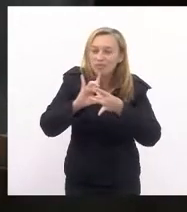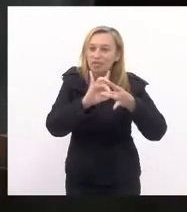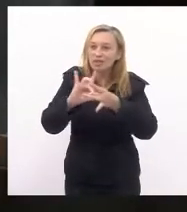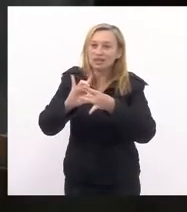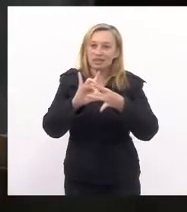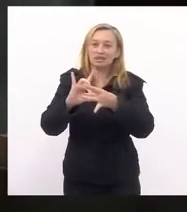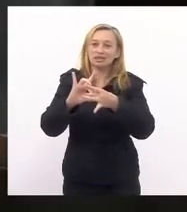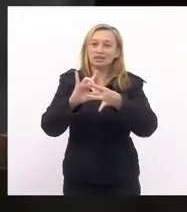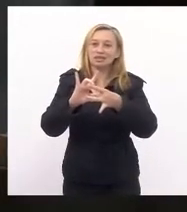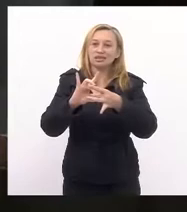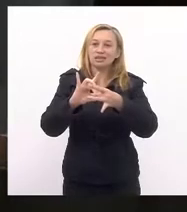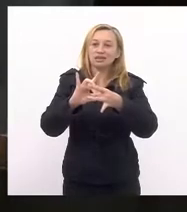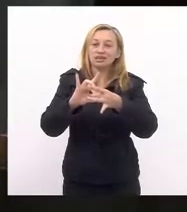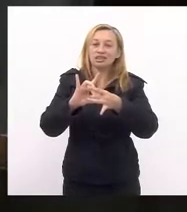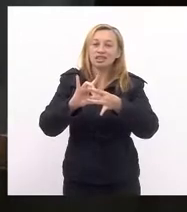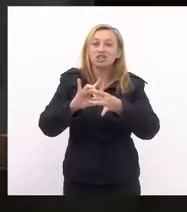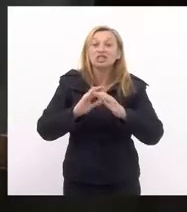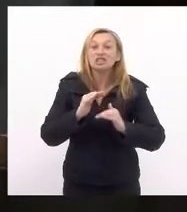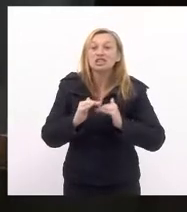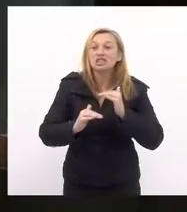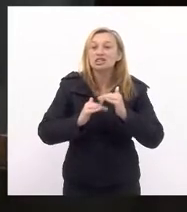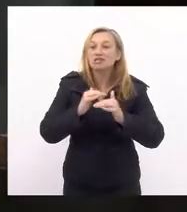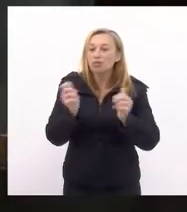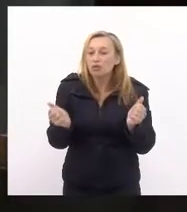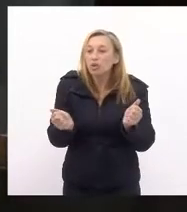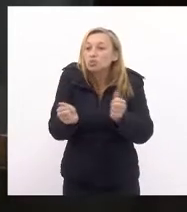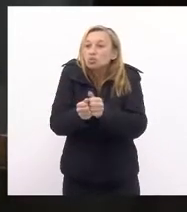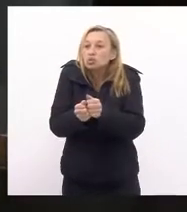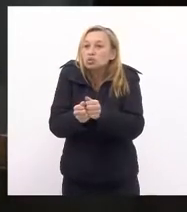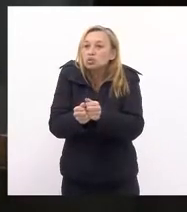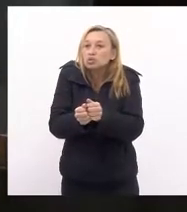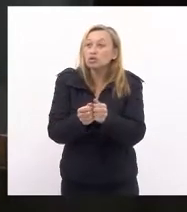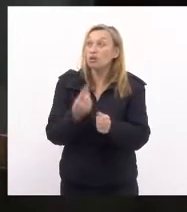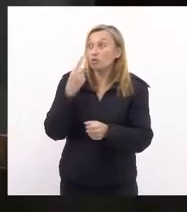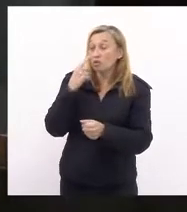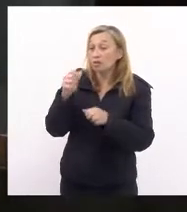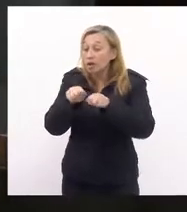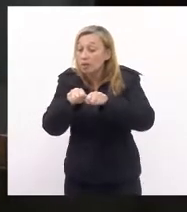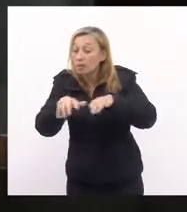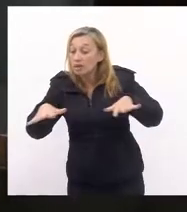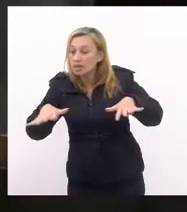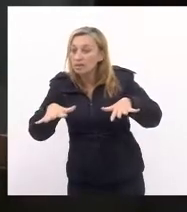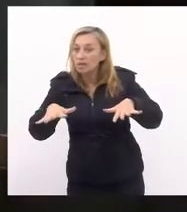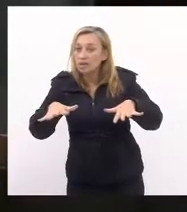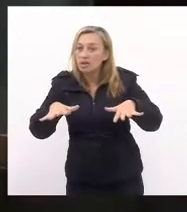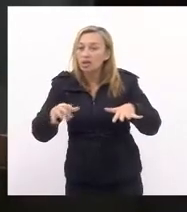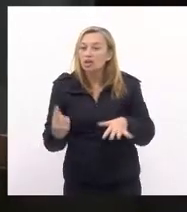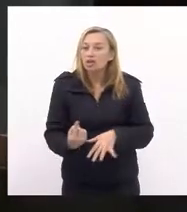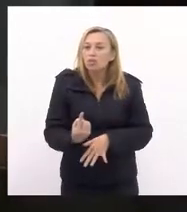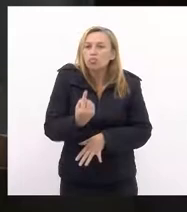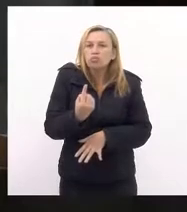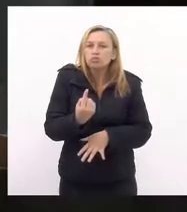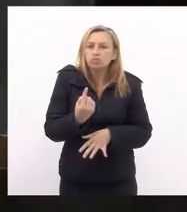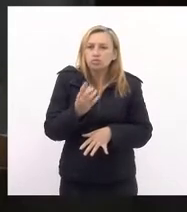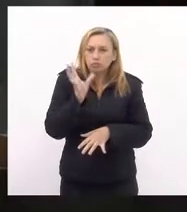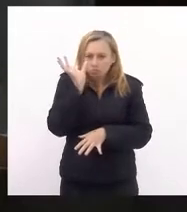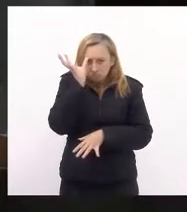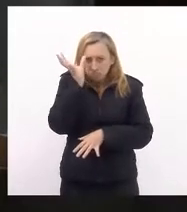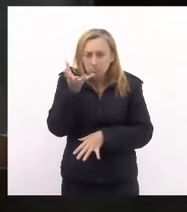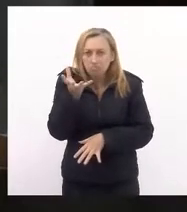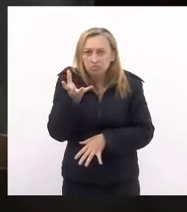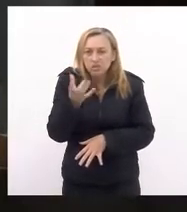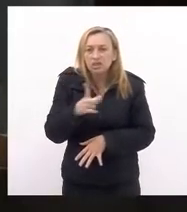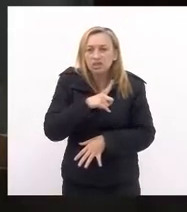de crescimento conjunto. Nós estamos aí com uma pandemia e a única solução que nós temos